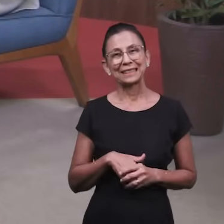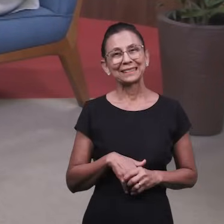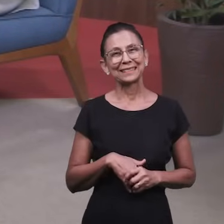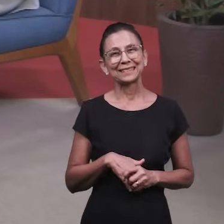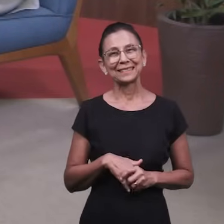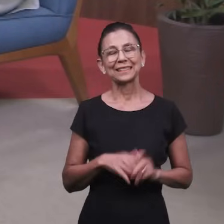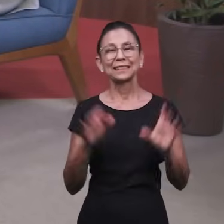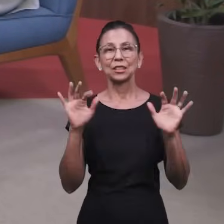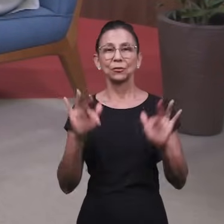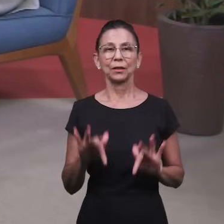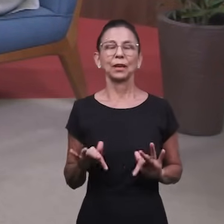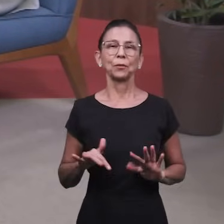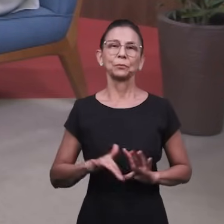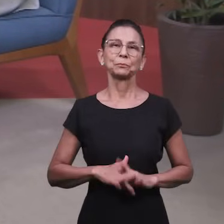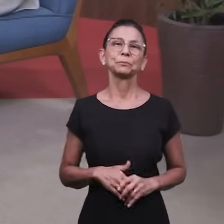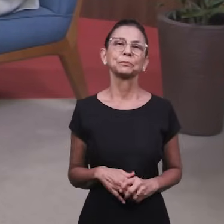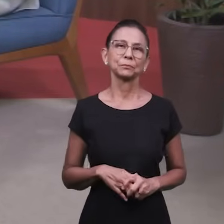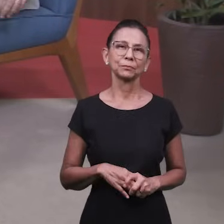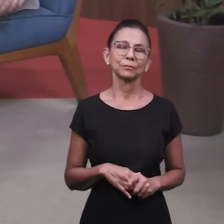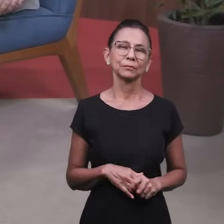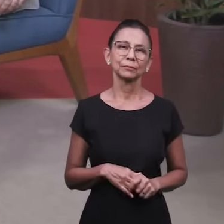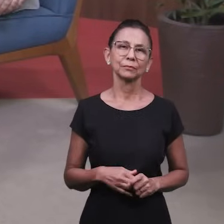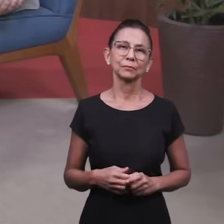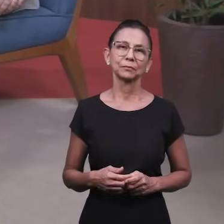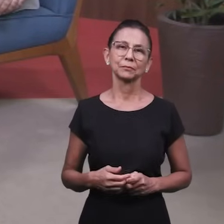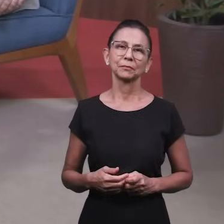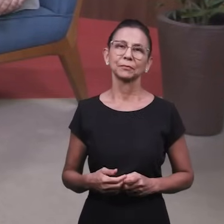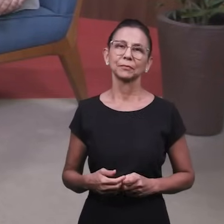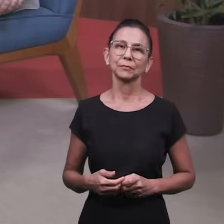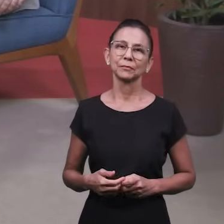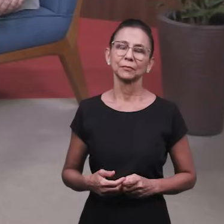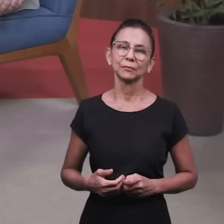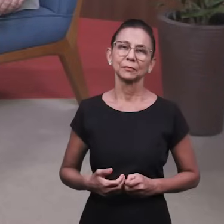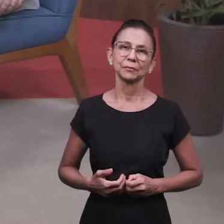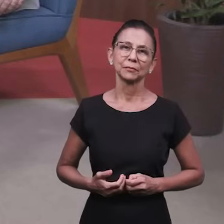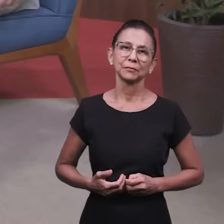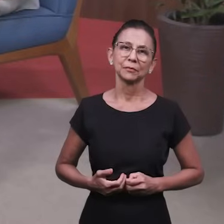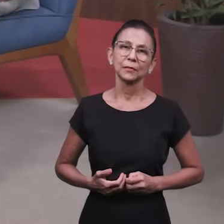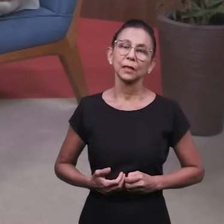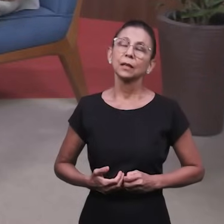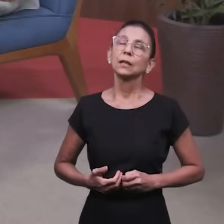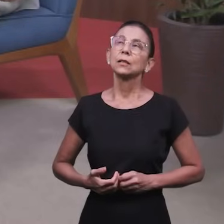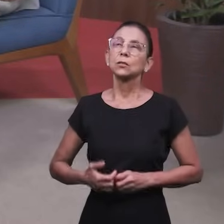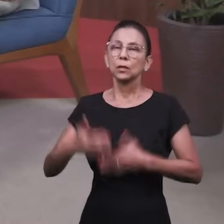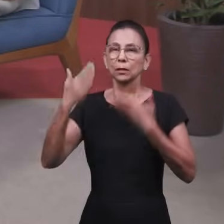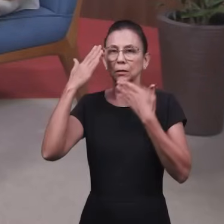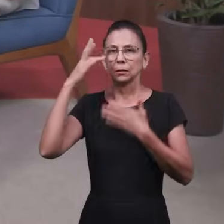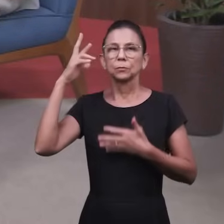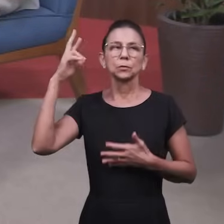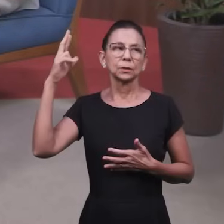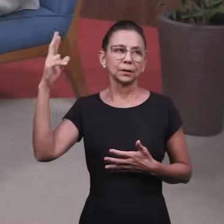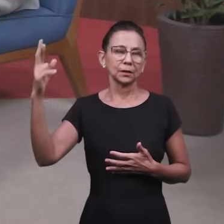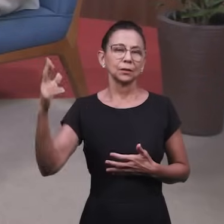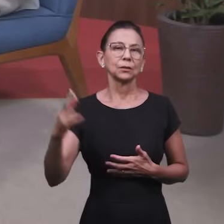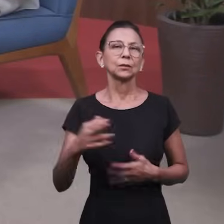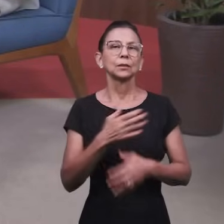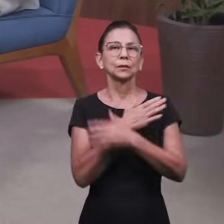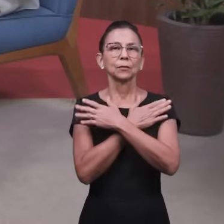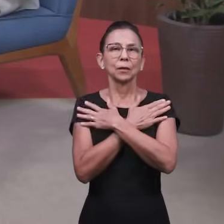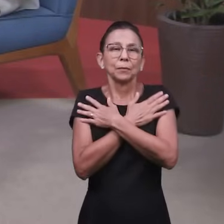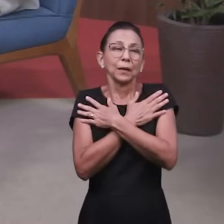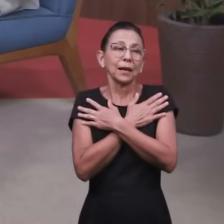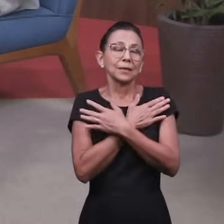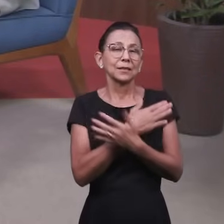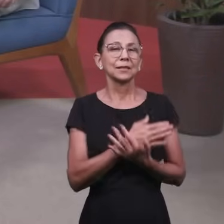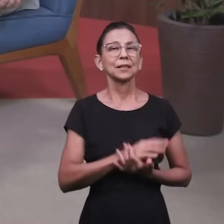conosco. Daniel, chegamos assim ao final de mais uma edição do quadro, né? Glorificando ao Senhor por tudo aquilo que o Senhor tem feito e deixando um